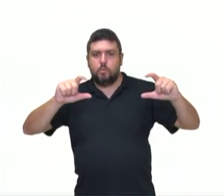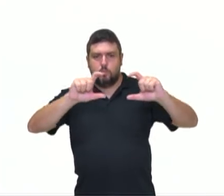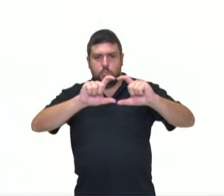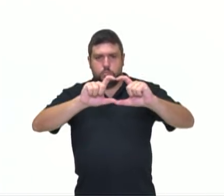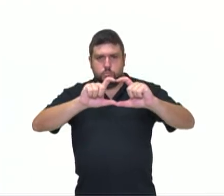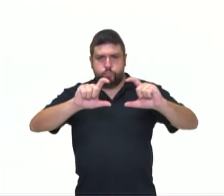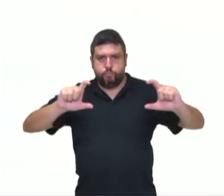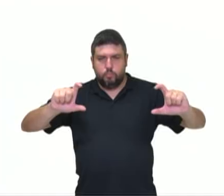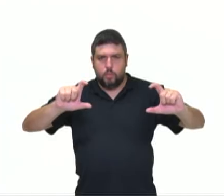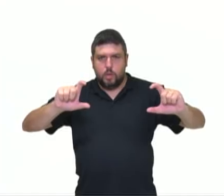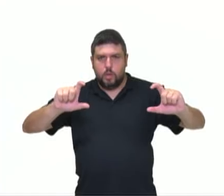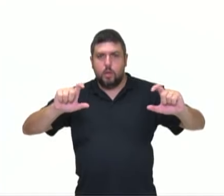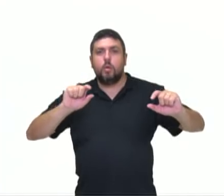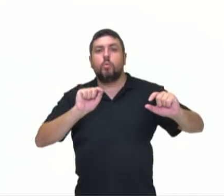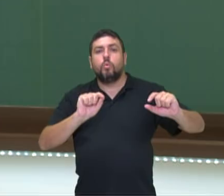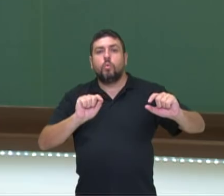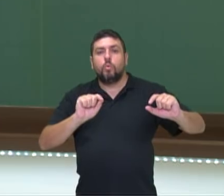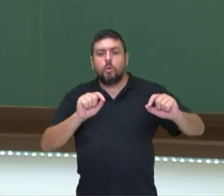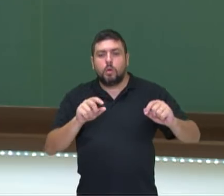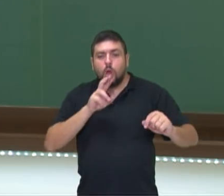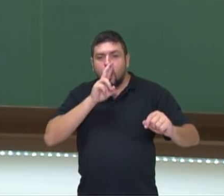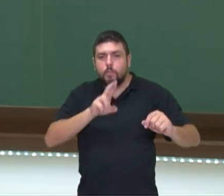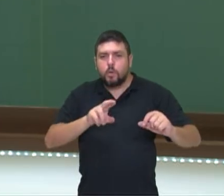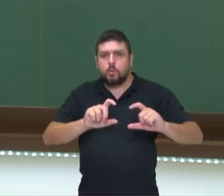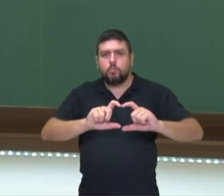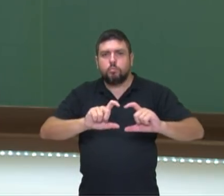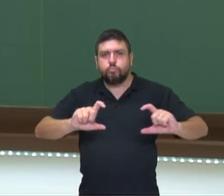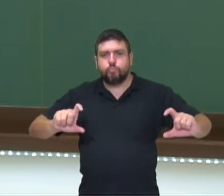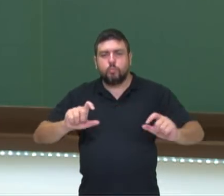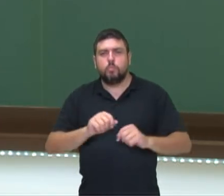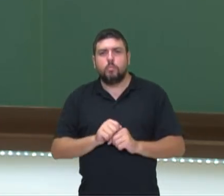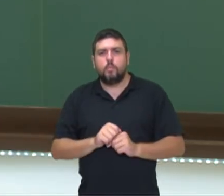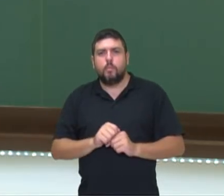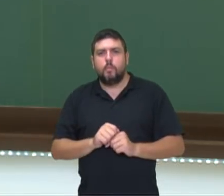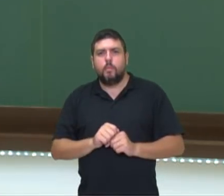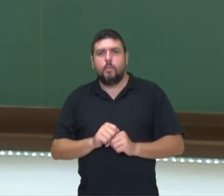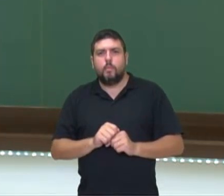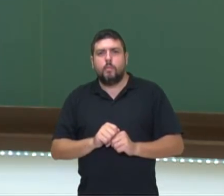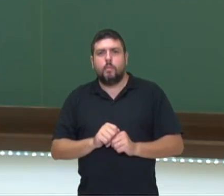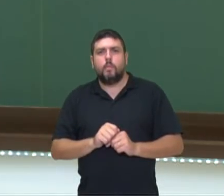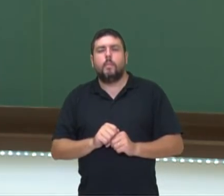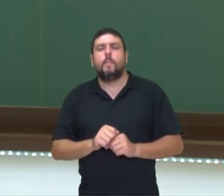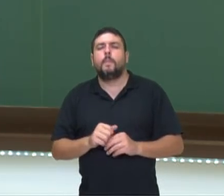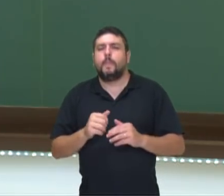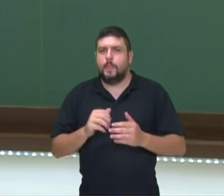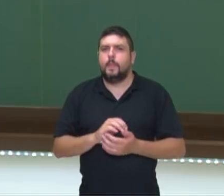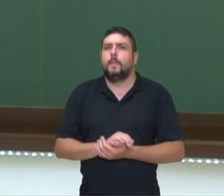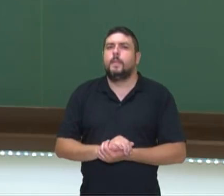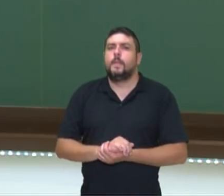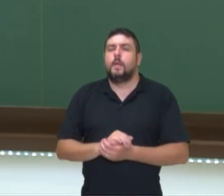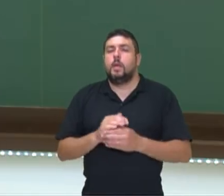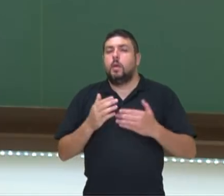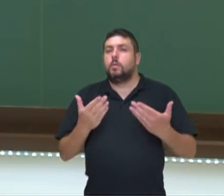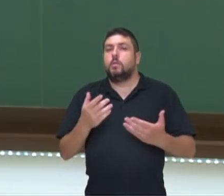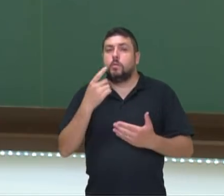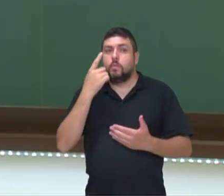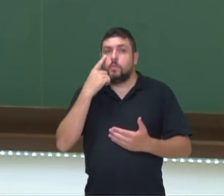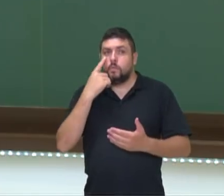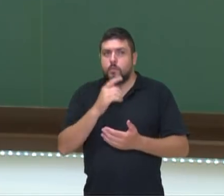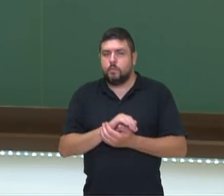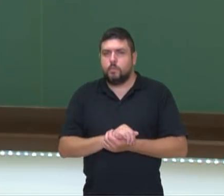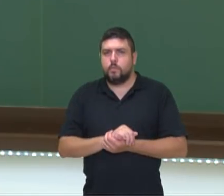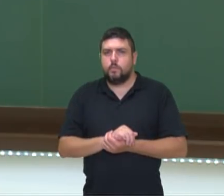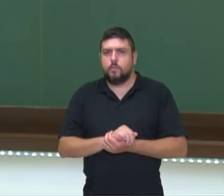que essa relação aqui tem uma relação direta com a parcela e com a soma. Vamos ver aqui então o que a gente tem, ó.